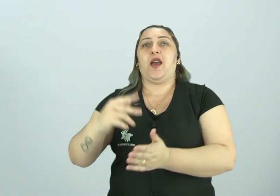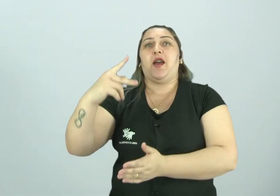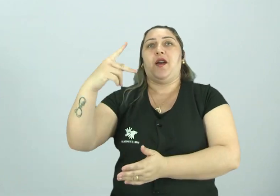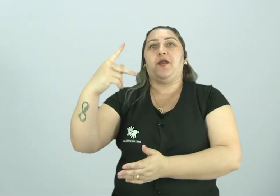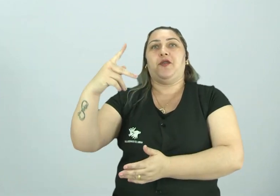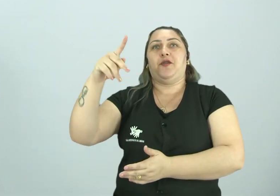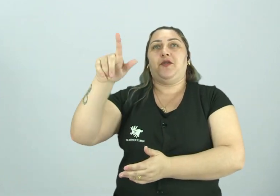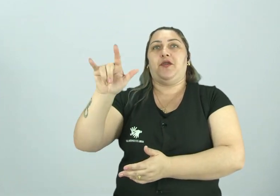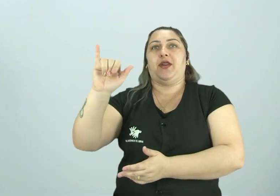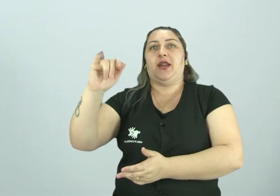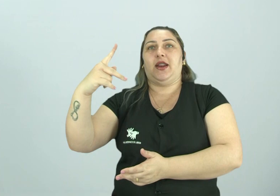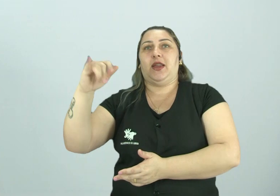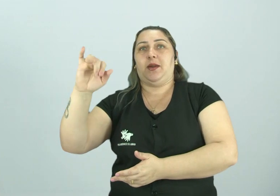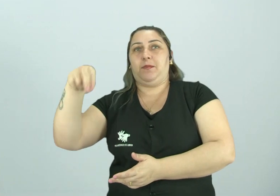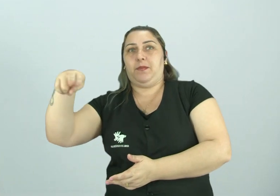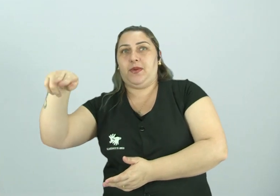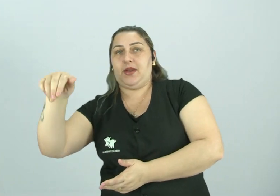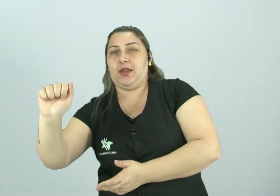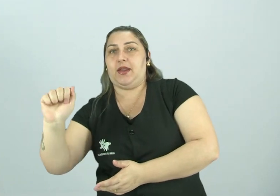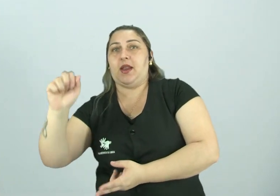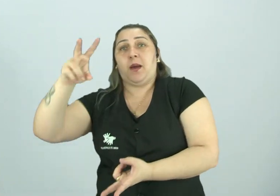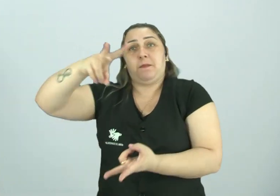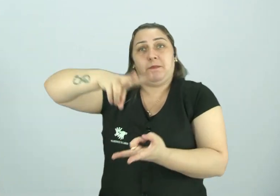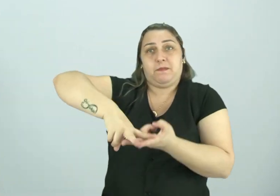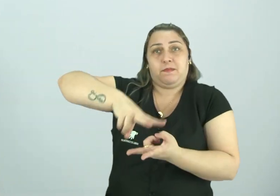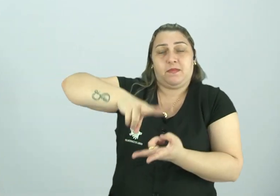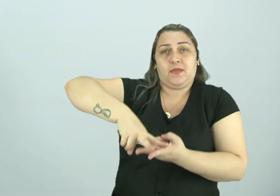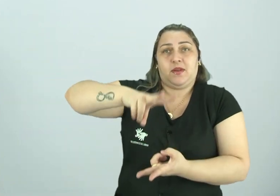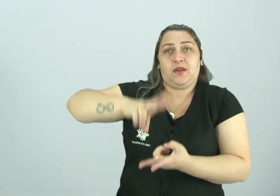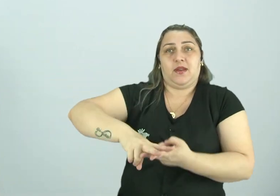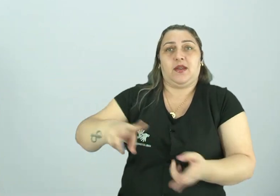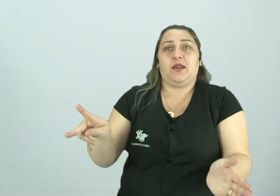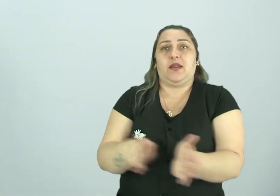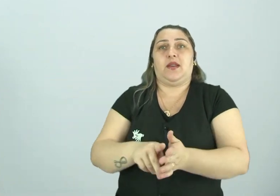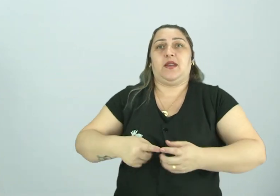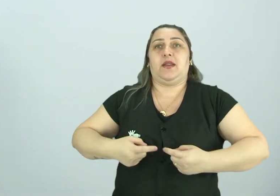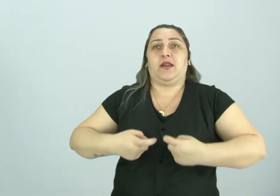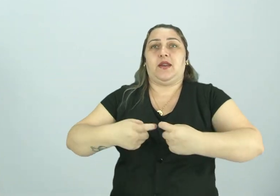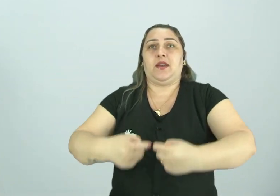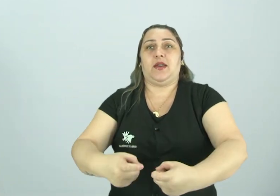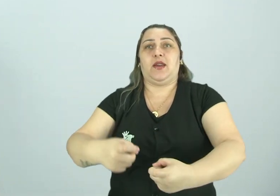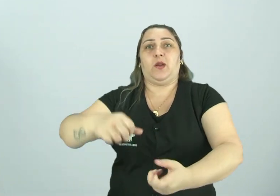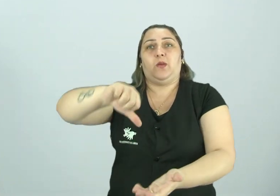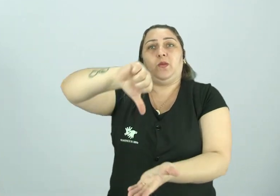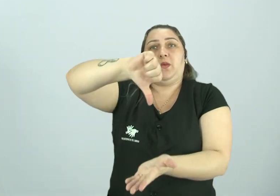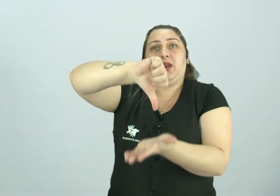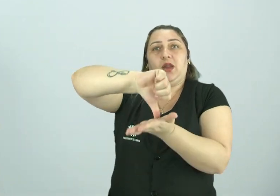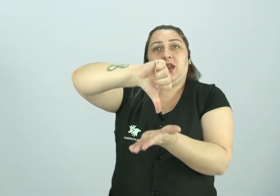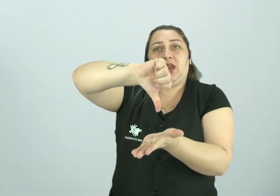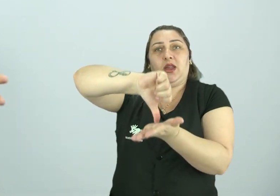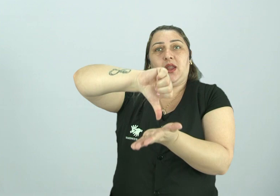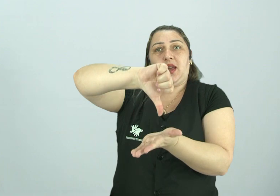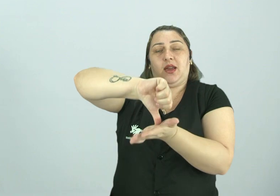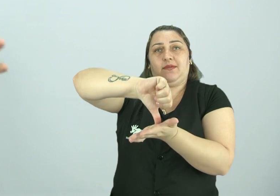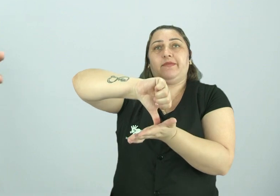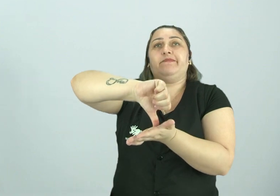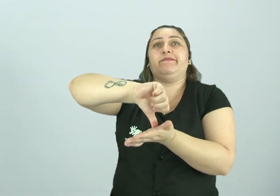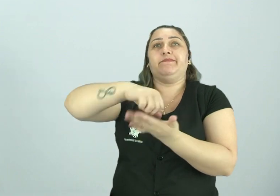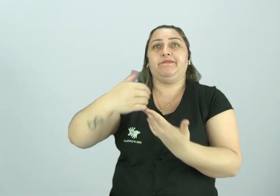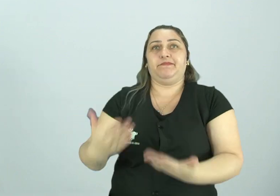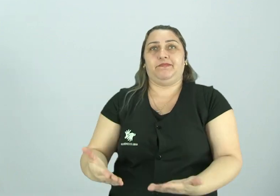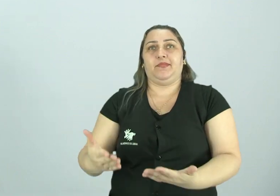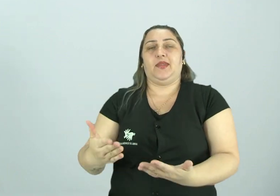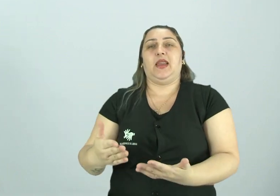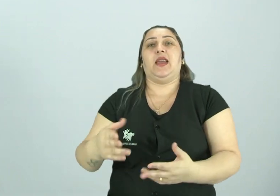usada pelos americanos como uma prisão da guerra do Iraque, do Afeganistão. Então,